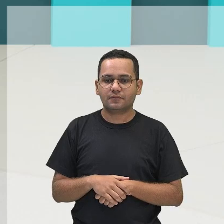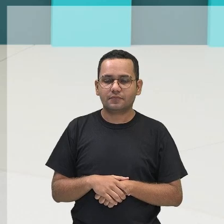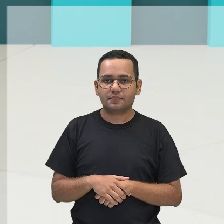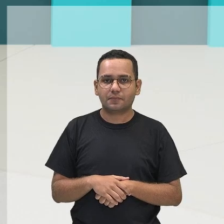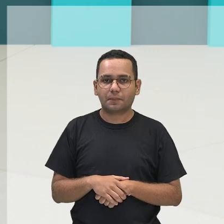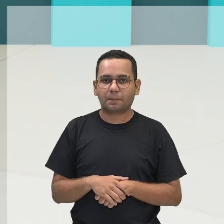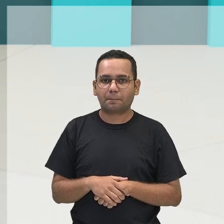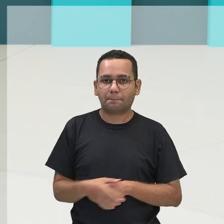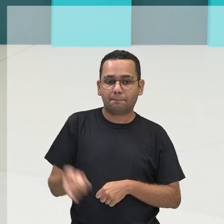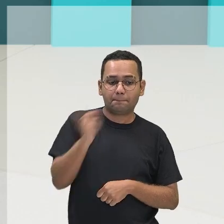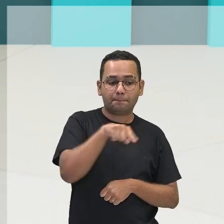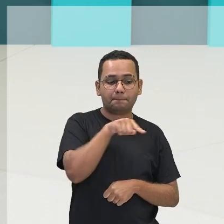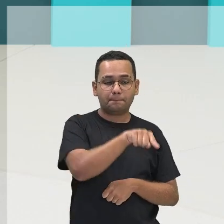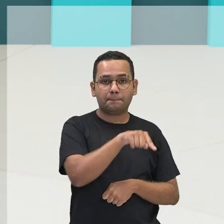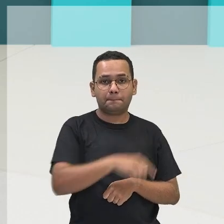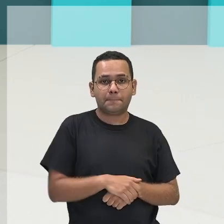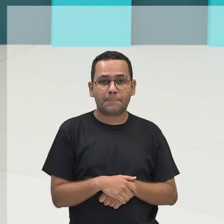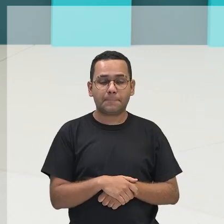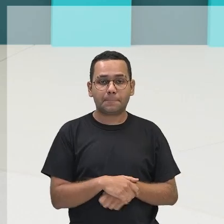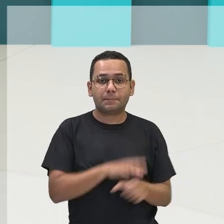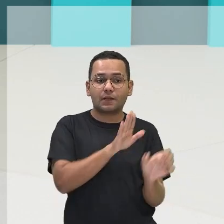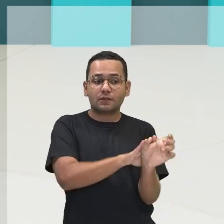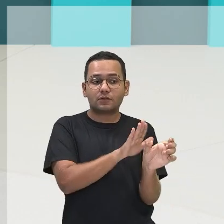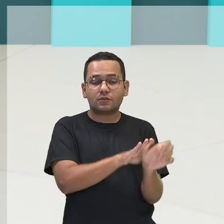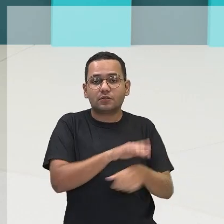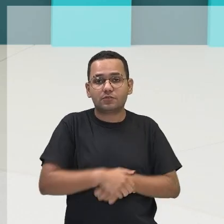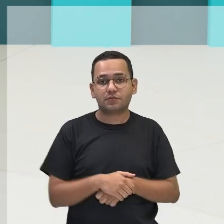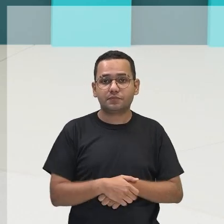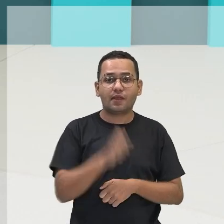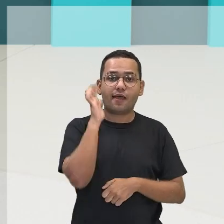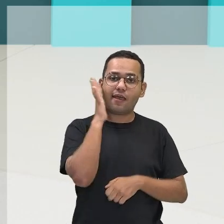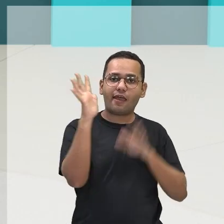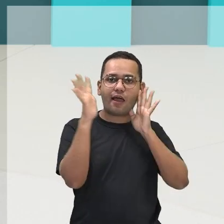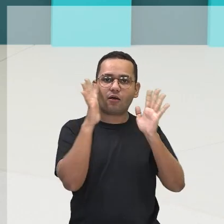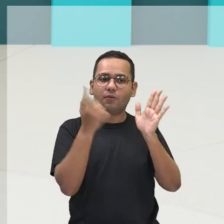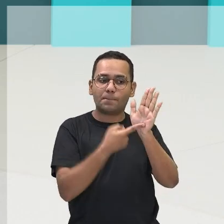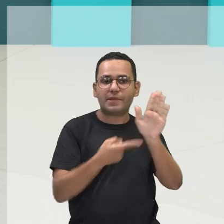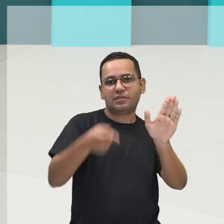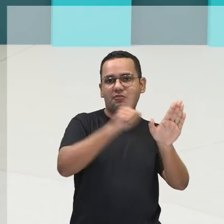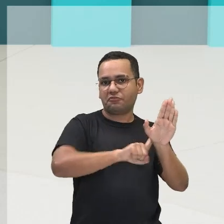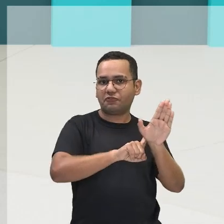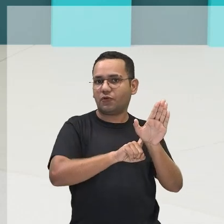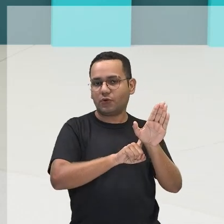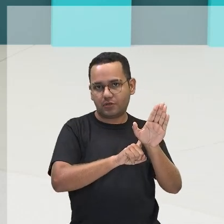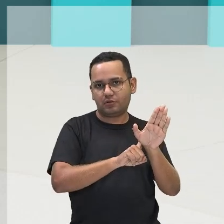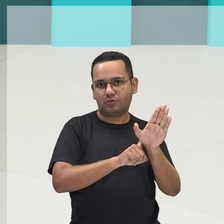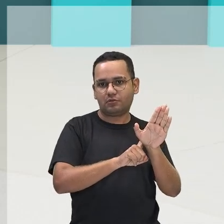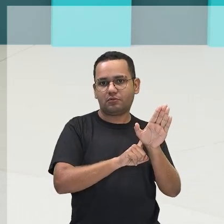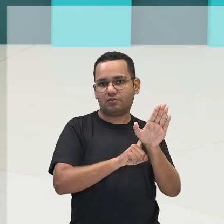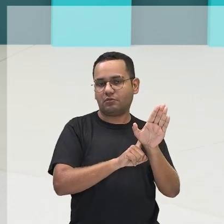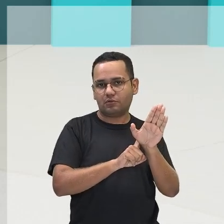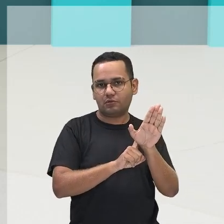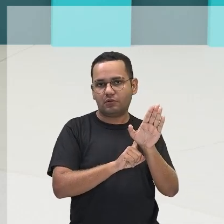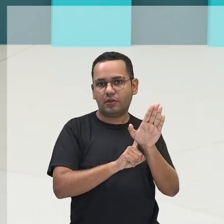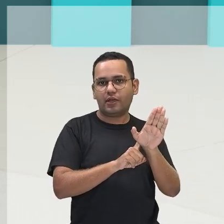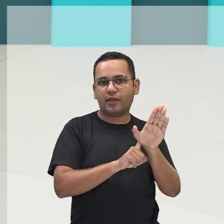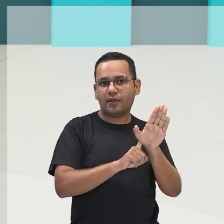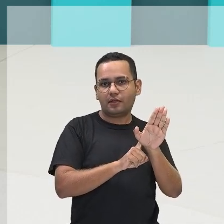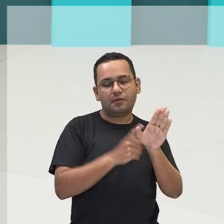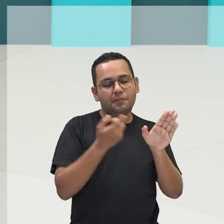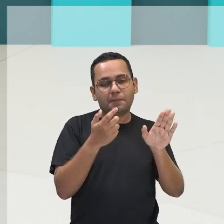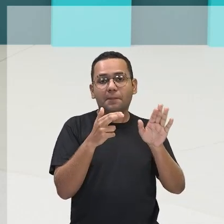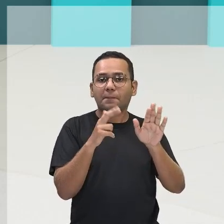significa. Conotativo, não real, figurado, vai para além do real. Então, os dois